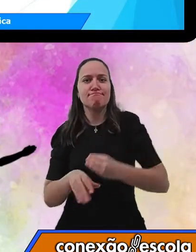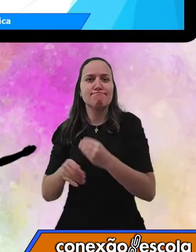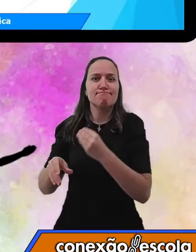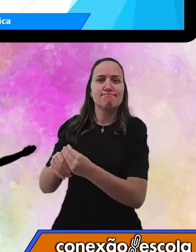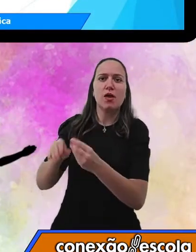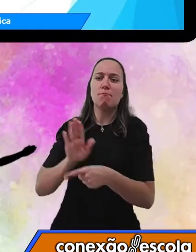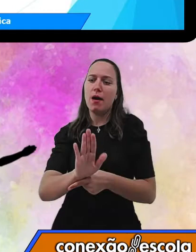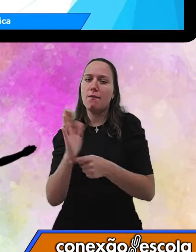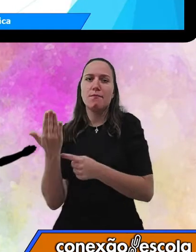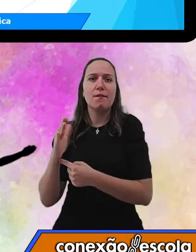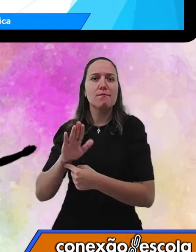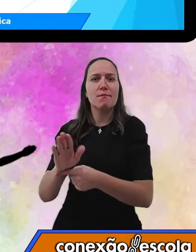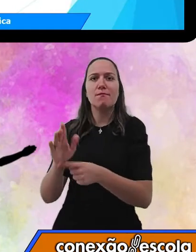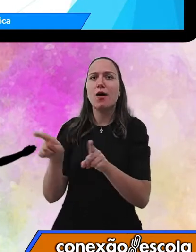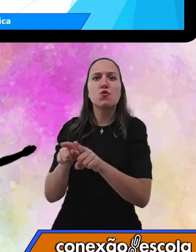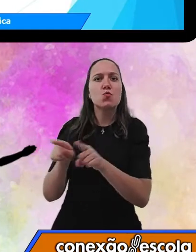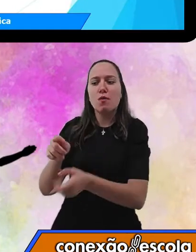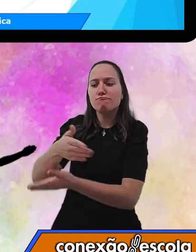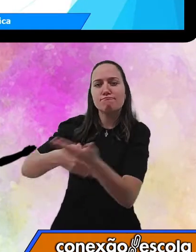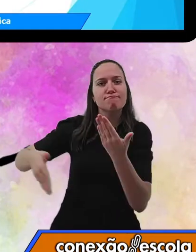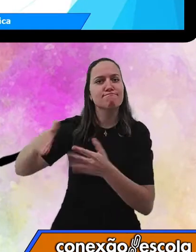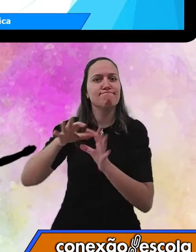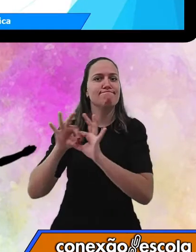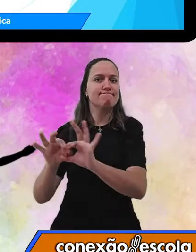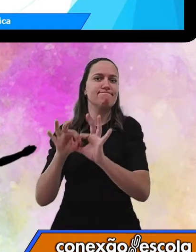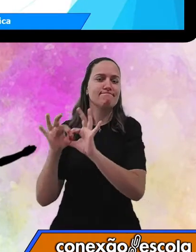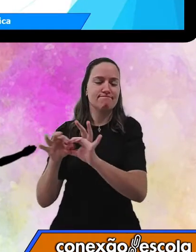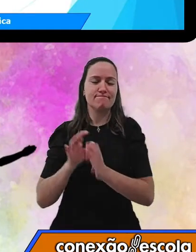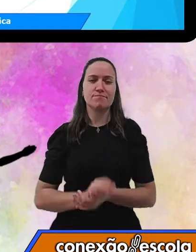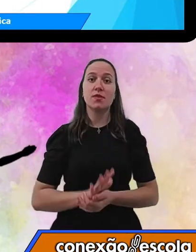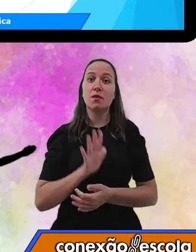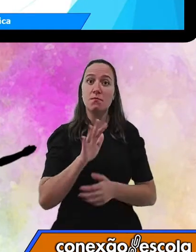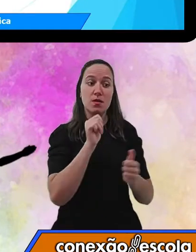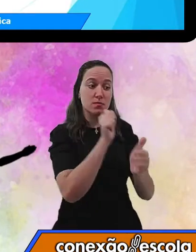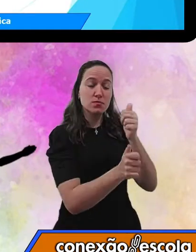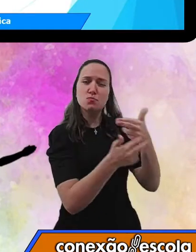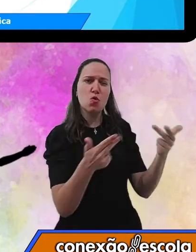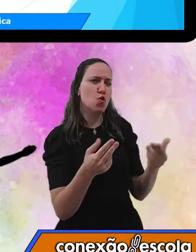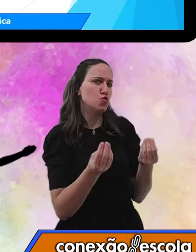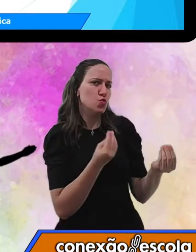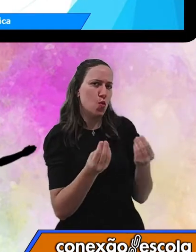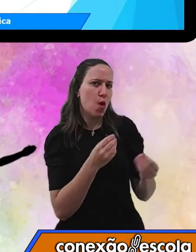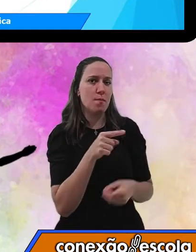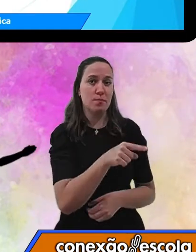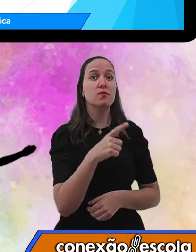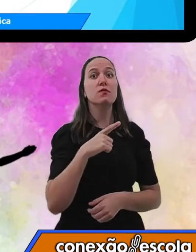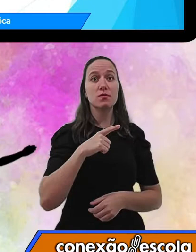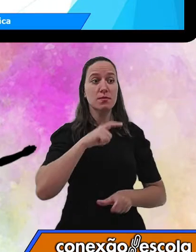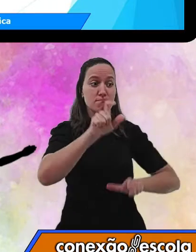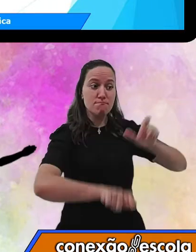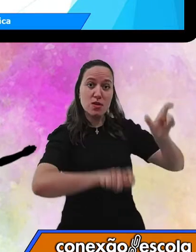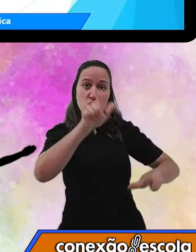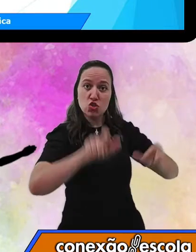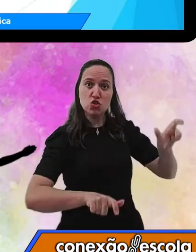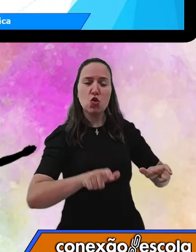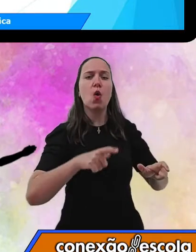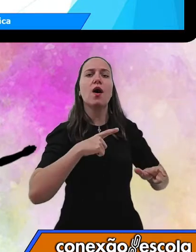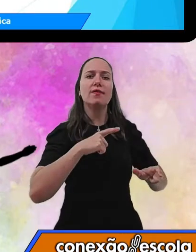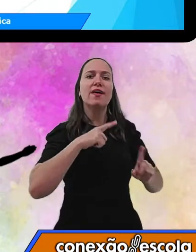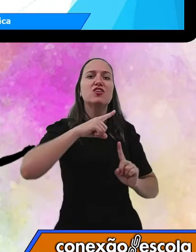futebol para explicar melhor. Cada jogador que compõe o time joga uma posição específica e